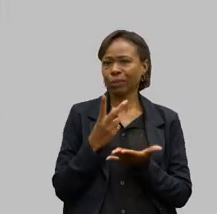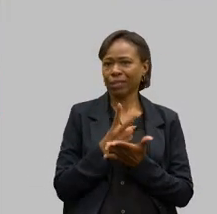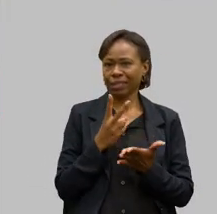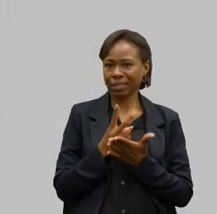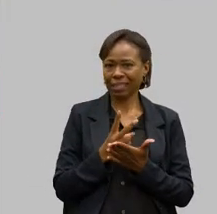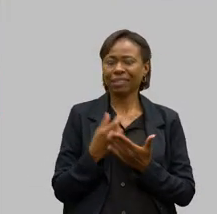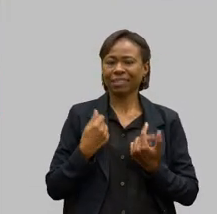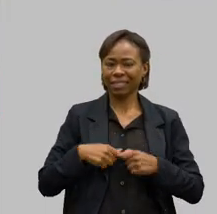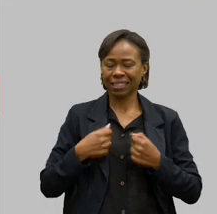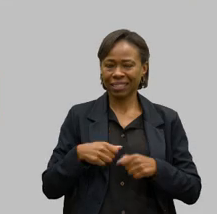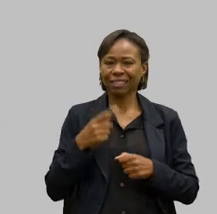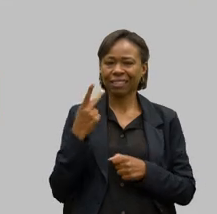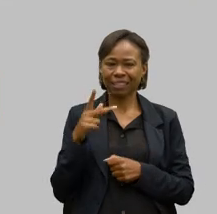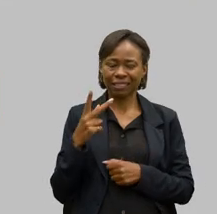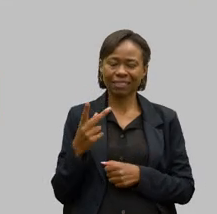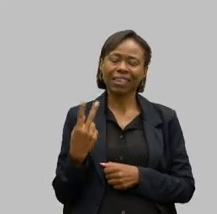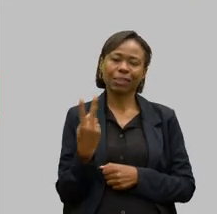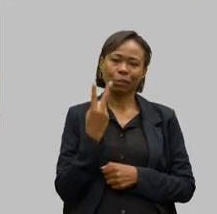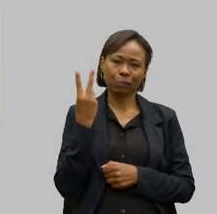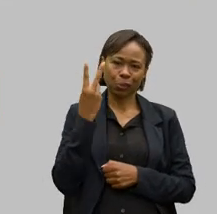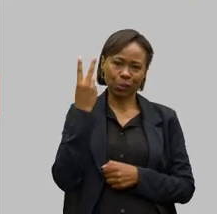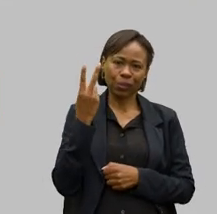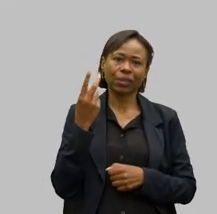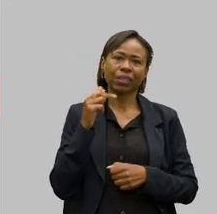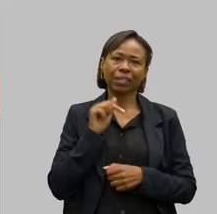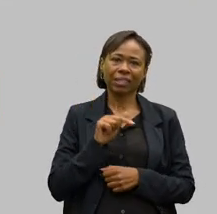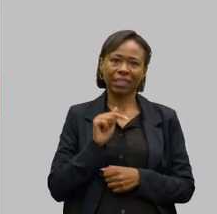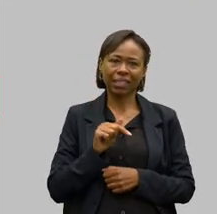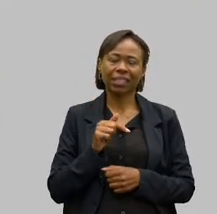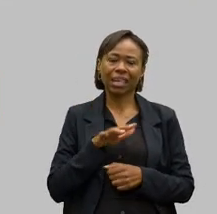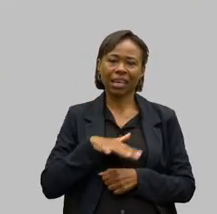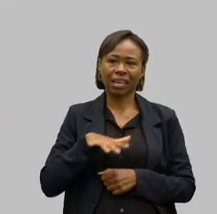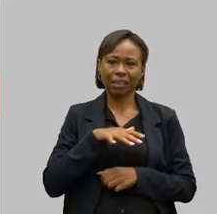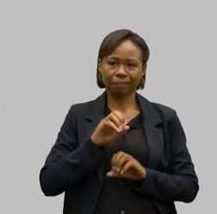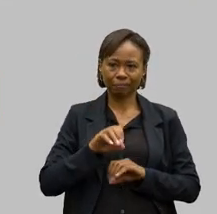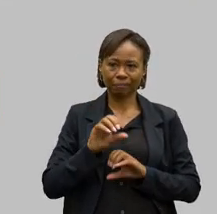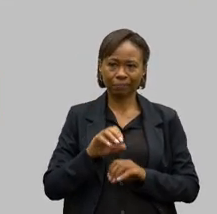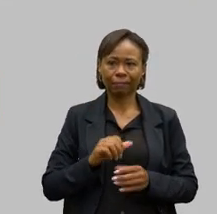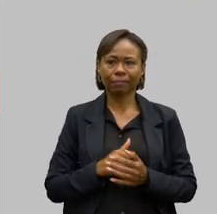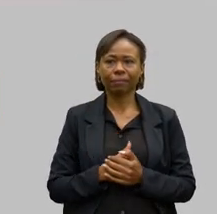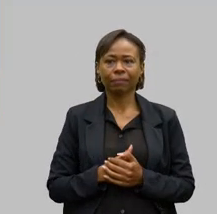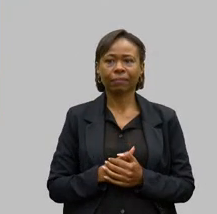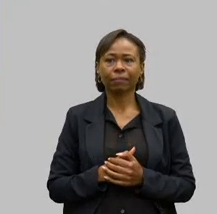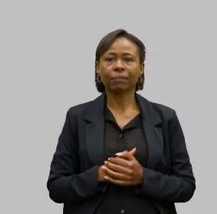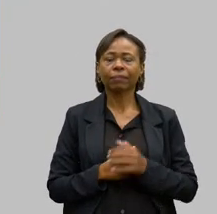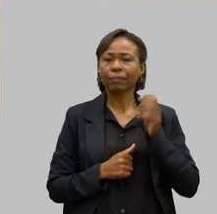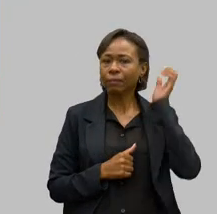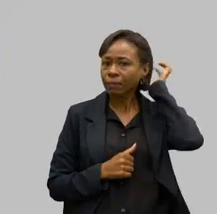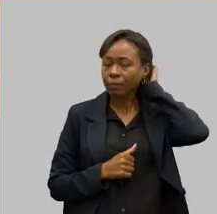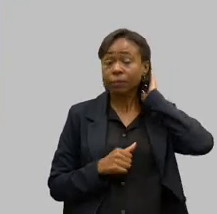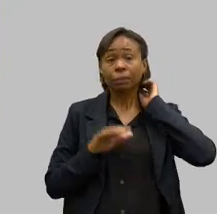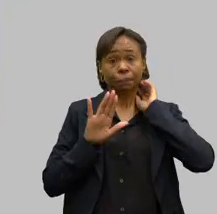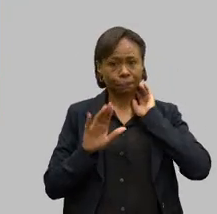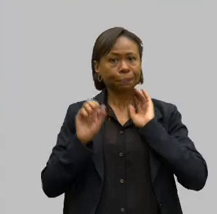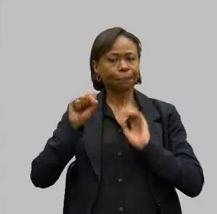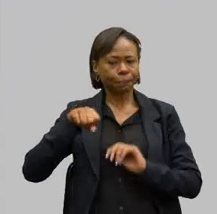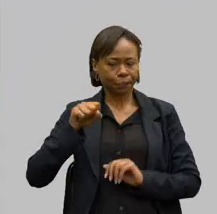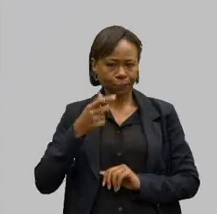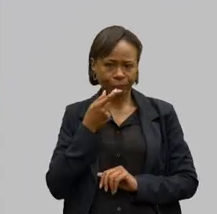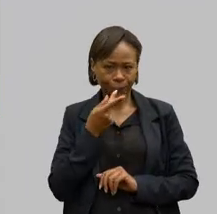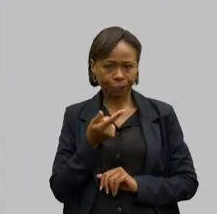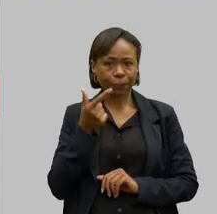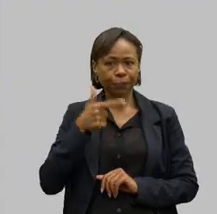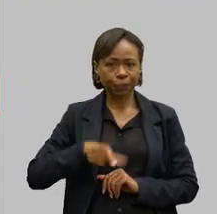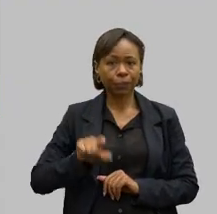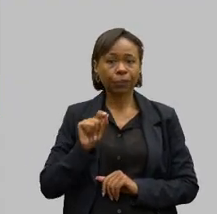valorização e nessas demandas todas da educação que temos. Réplica, deputado. Sim, eu gostaria só, secretário, de